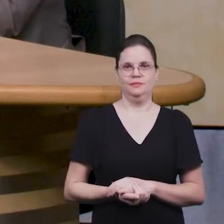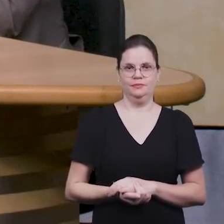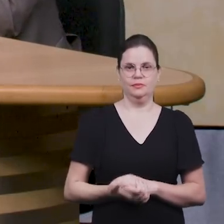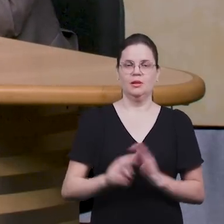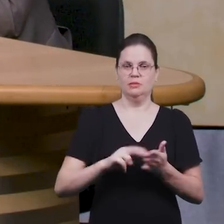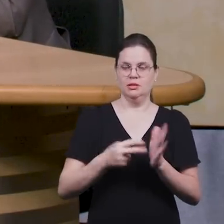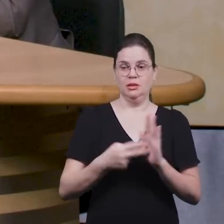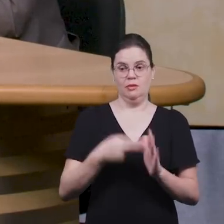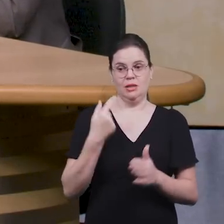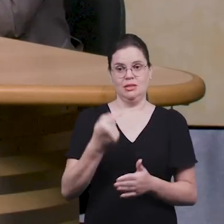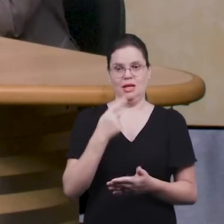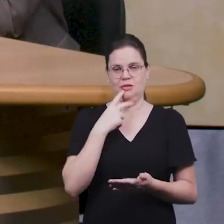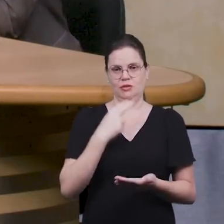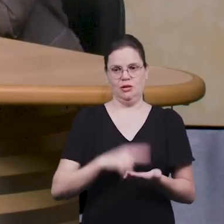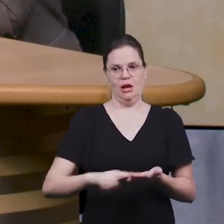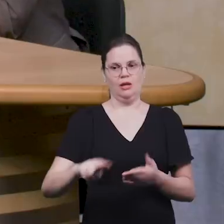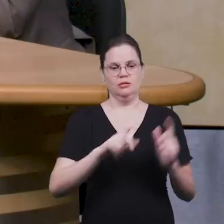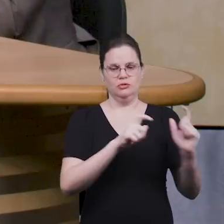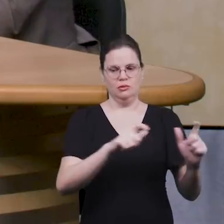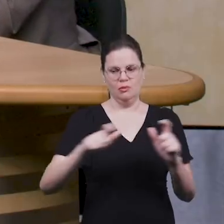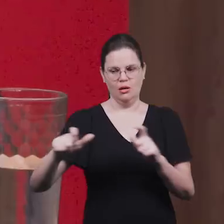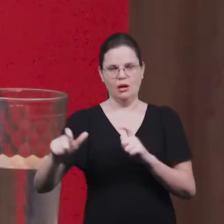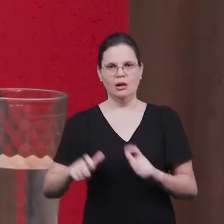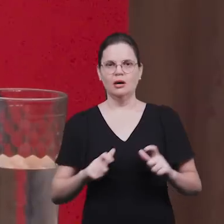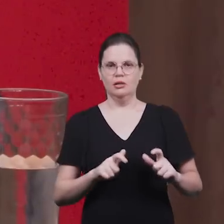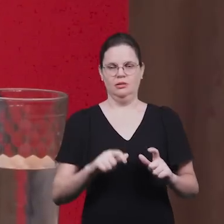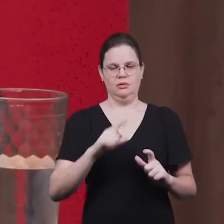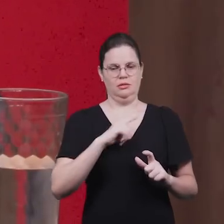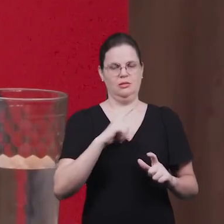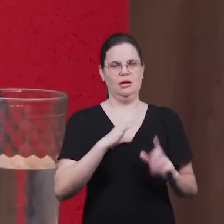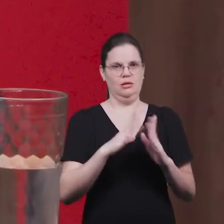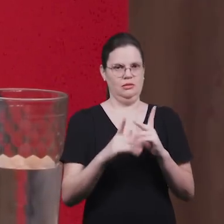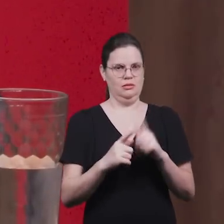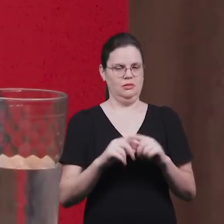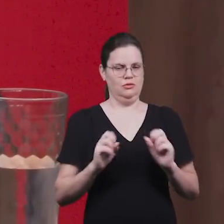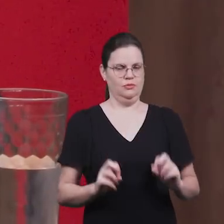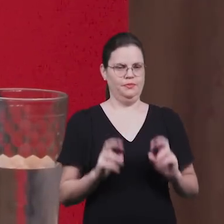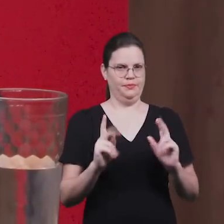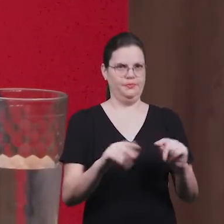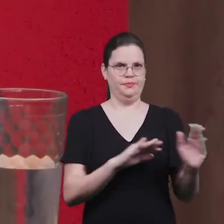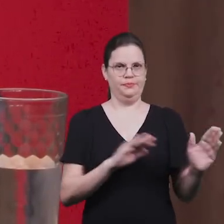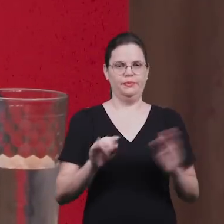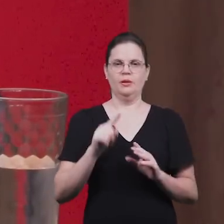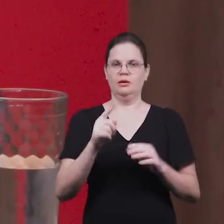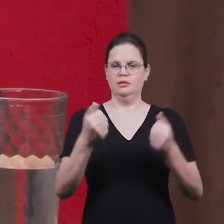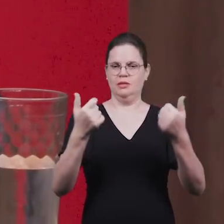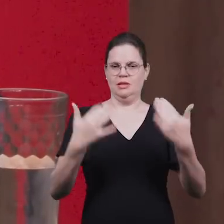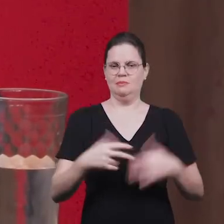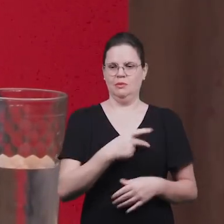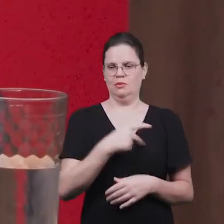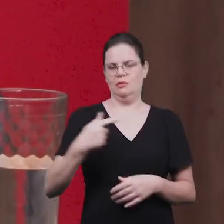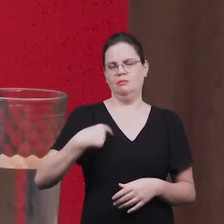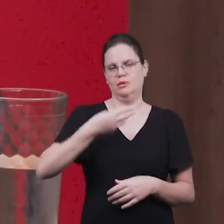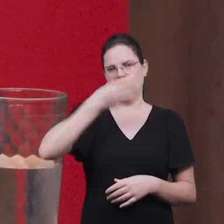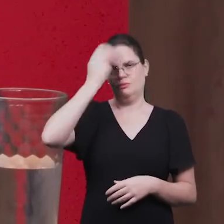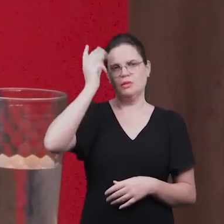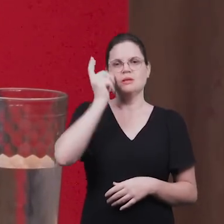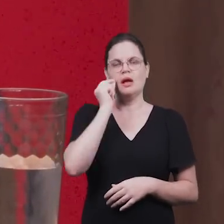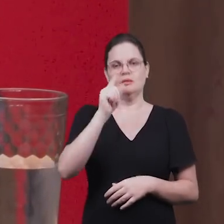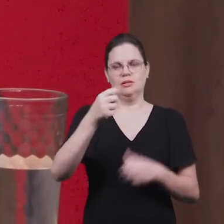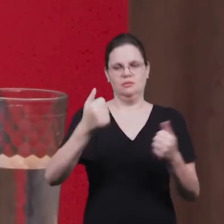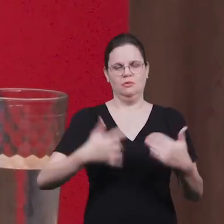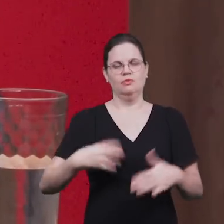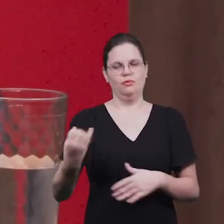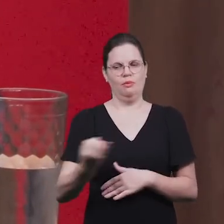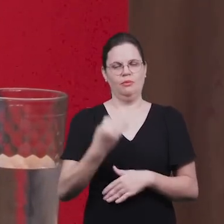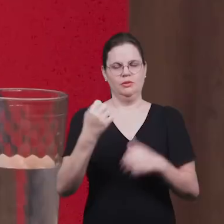Então isso é muito interessante e importante, isso que o Marcelo colocou a respeito do batismo com o Espírito Santo. Está até mostrando, Marcelo, depois eu gostaria,